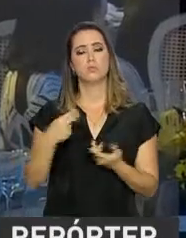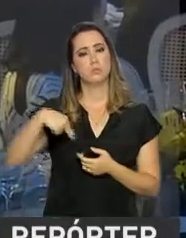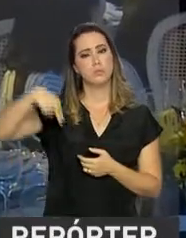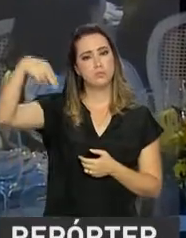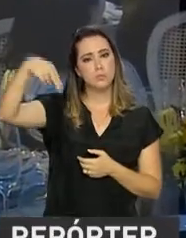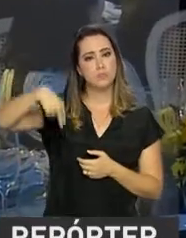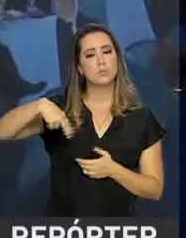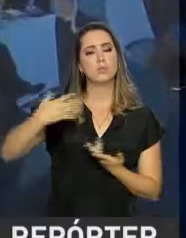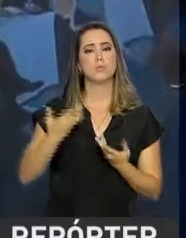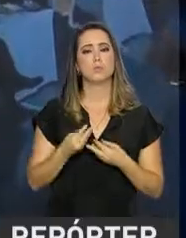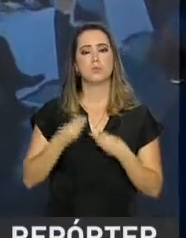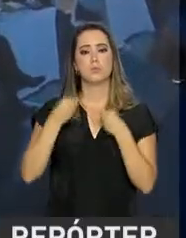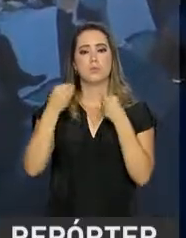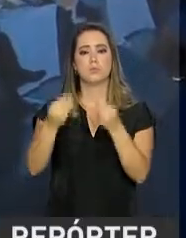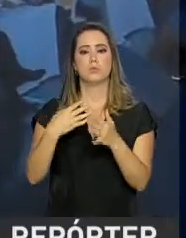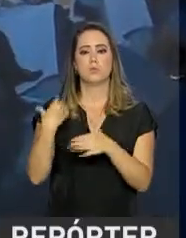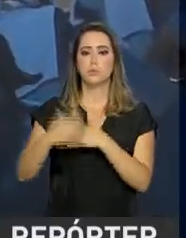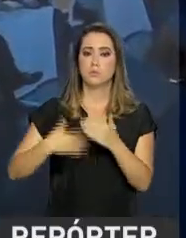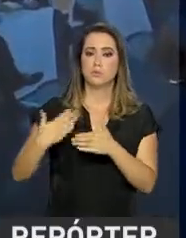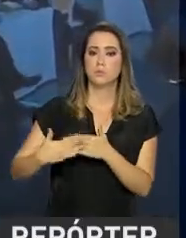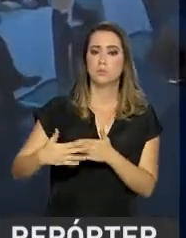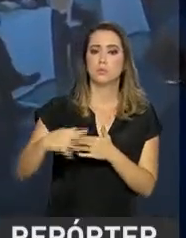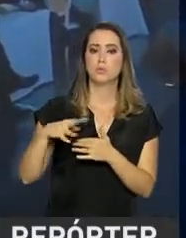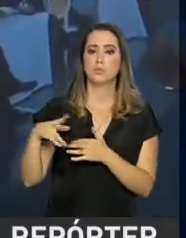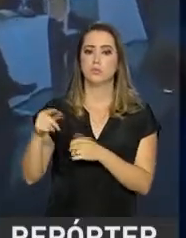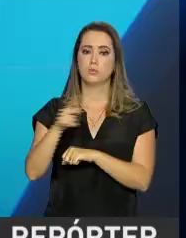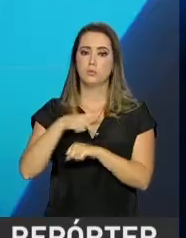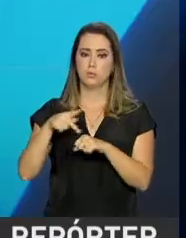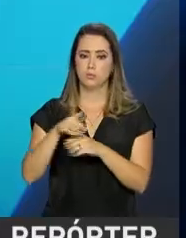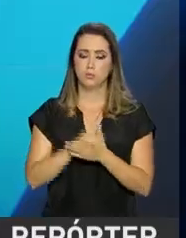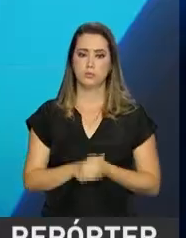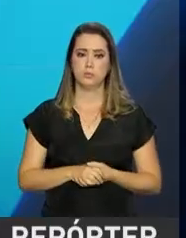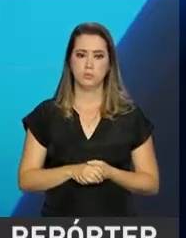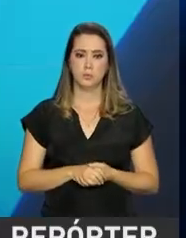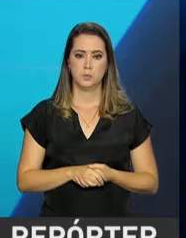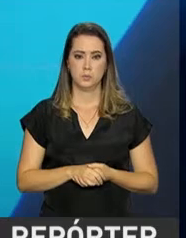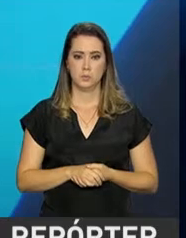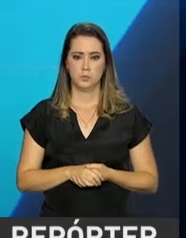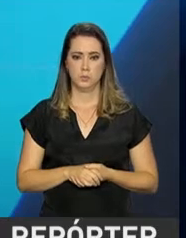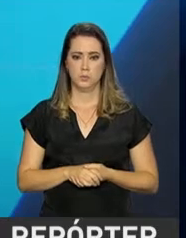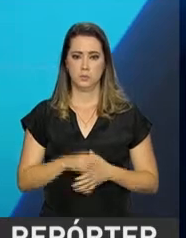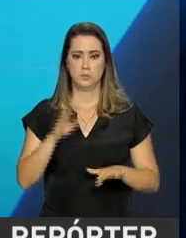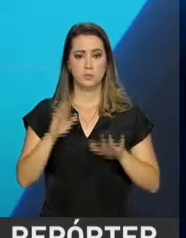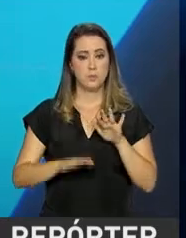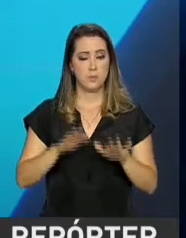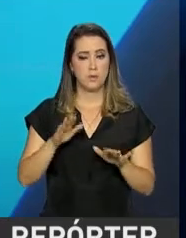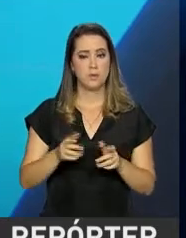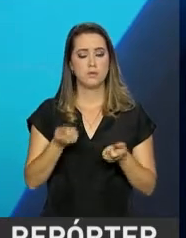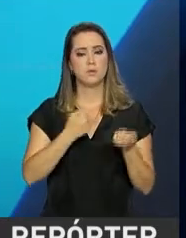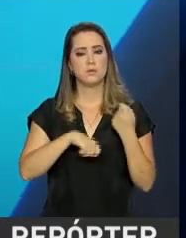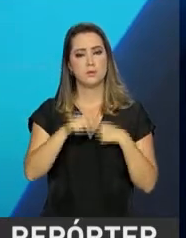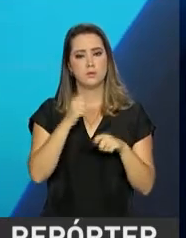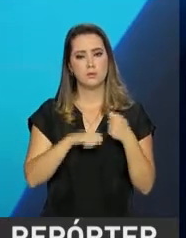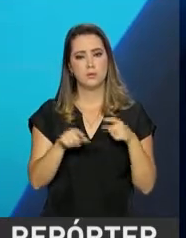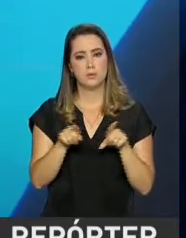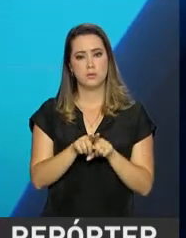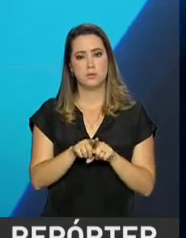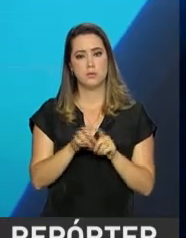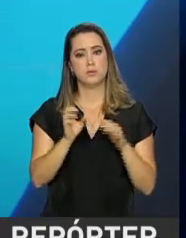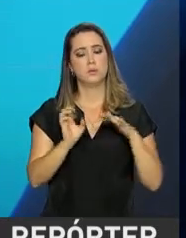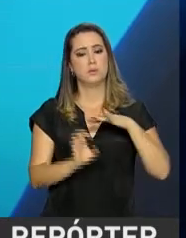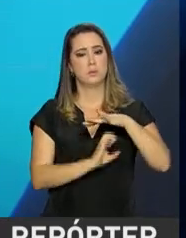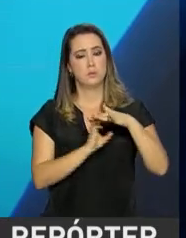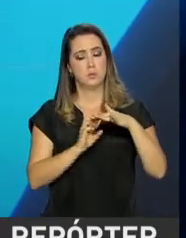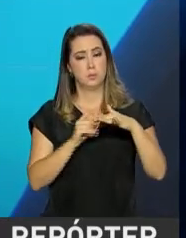para garantir o desenvolvimento de todo o país muitas vezes há as condições econômicas dos estados são